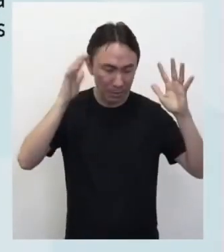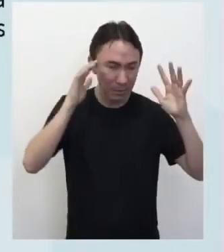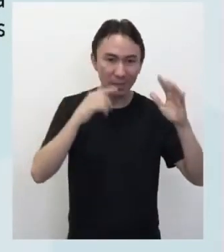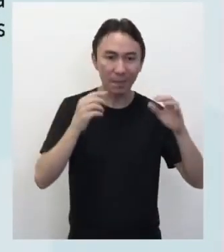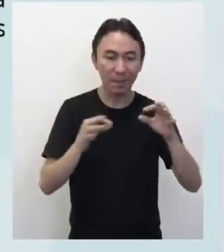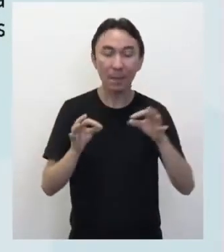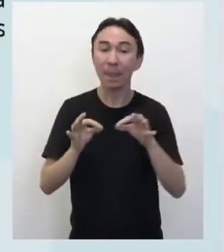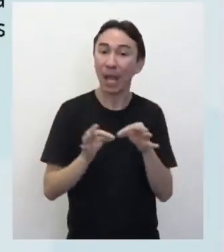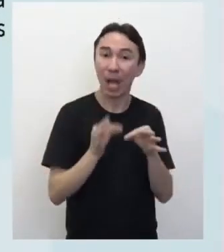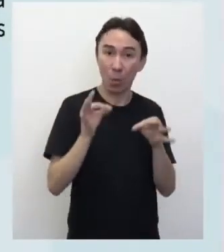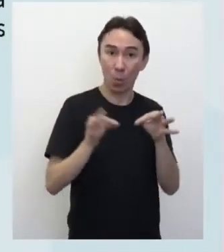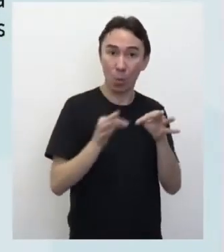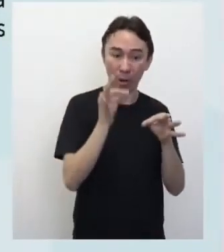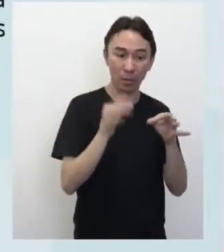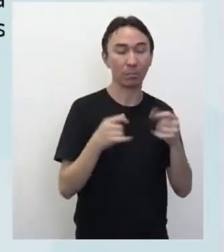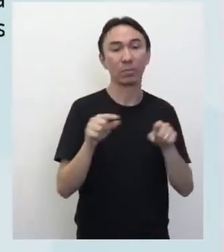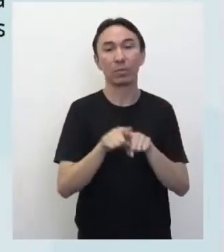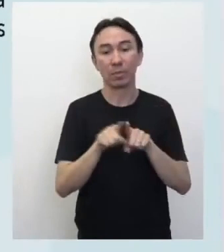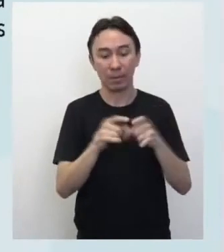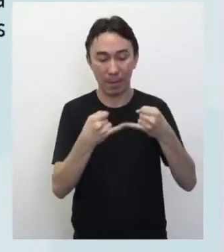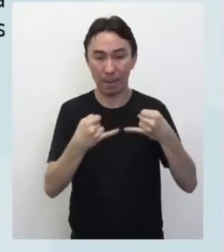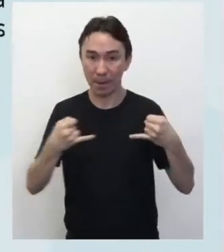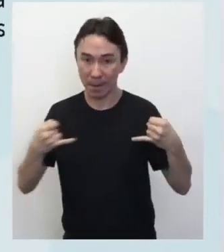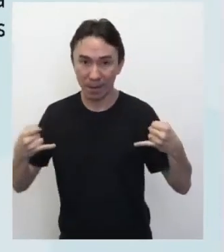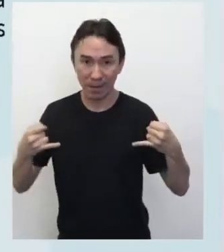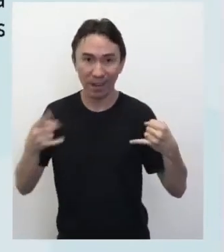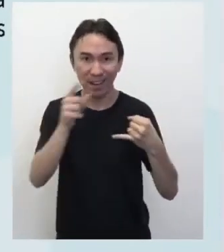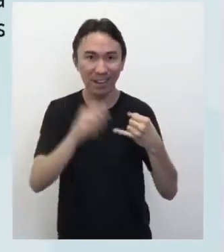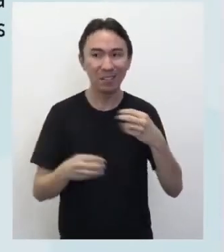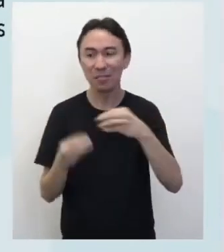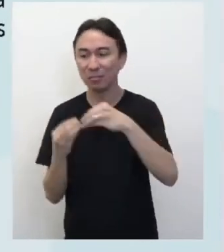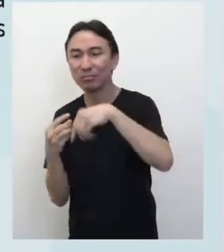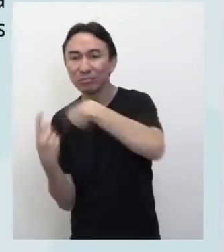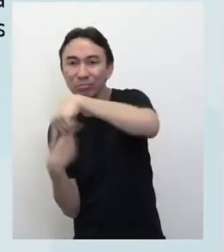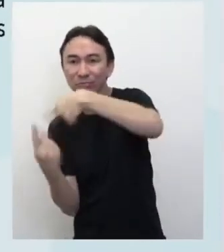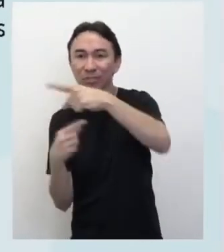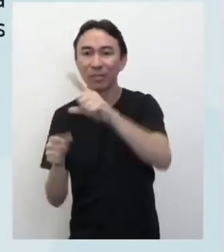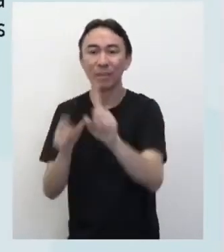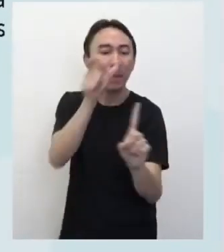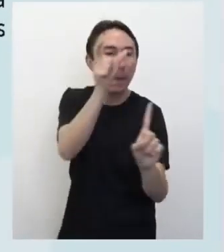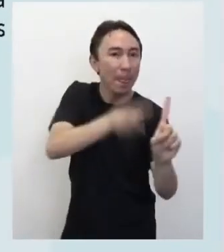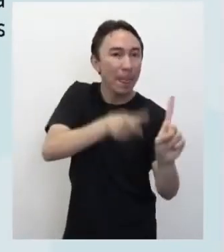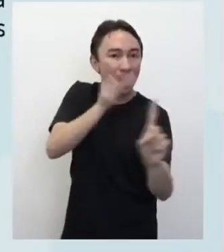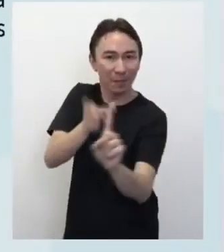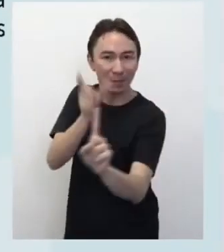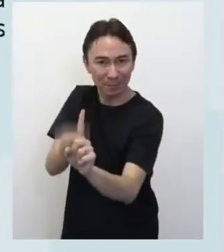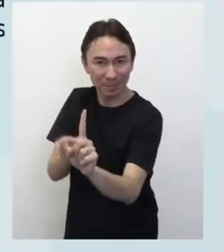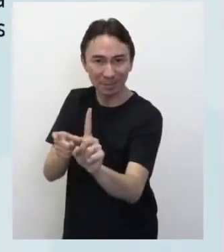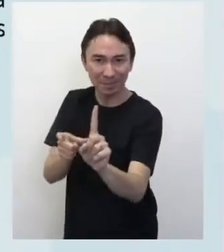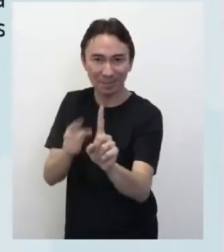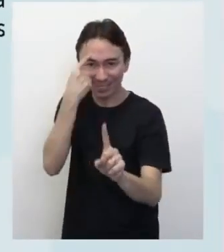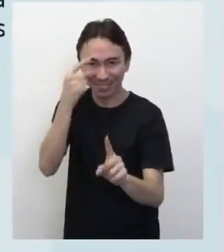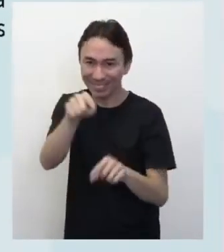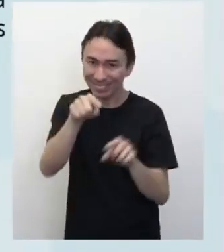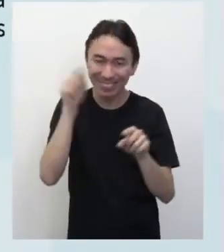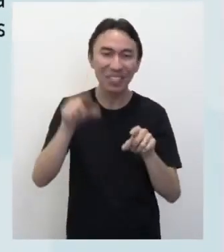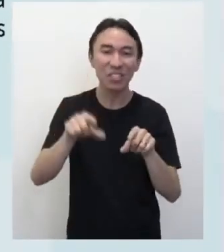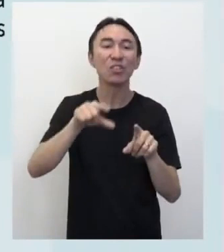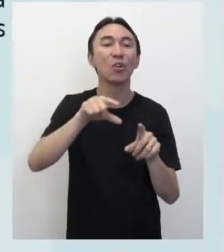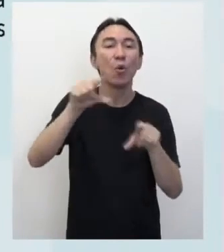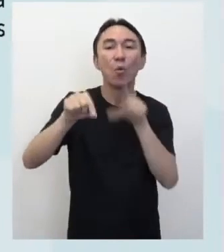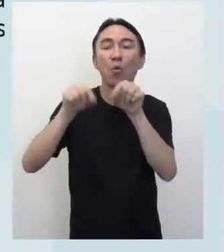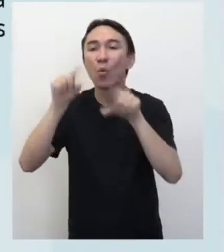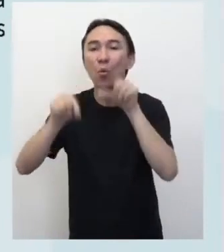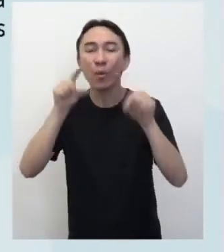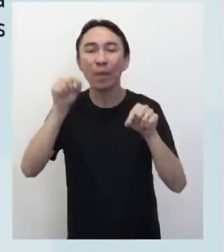para que elas interajam bem com as demais personagens que vocês escolheram. Ontem já tinha gente assim falando, a agulha e a linha podia